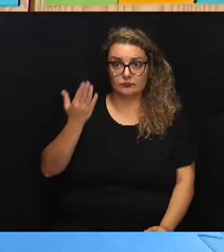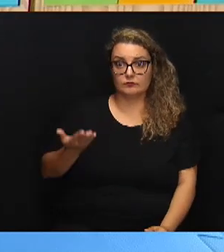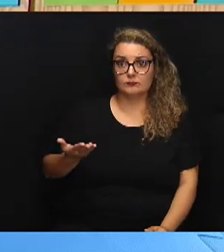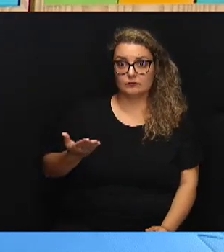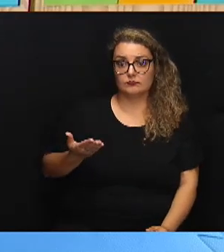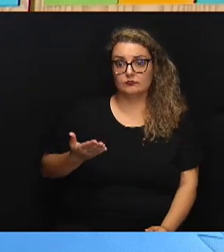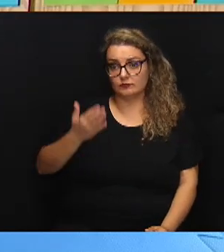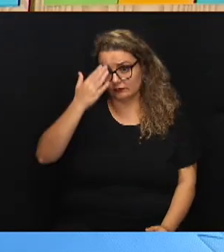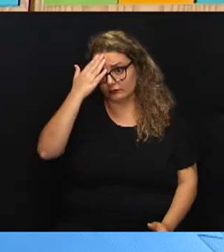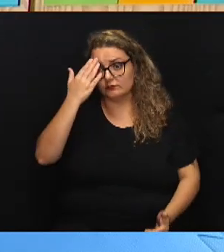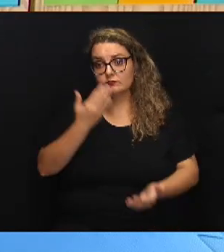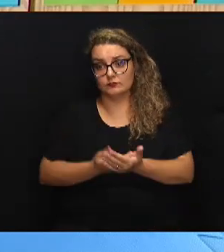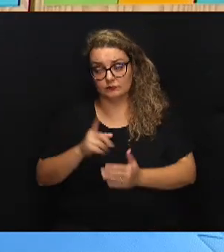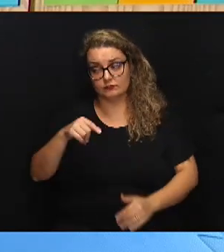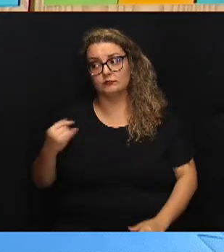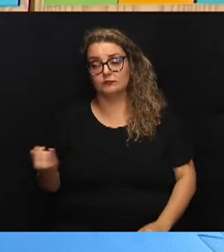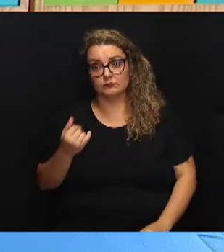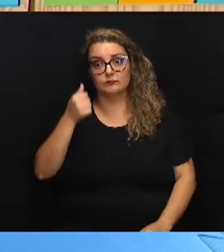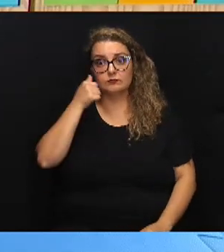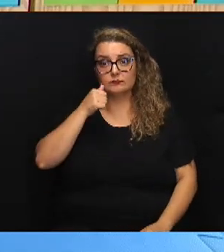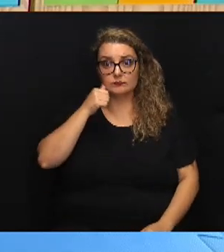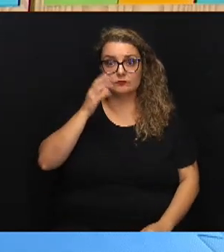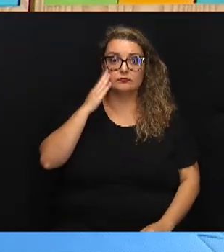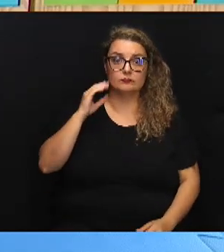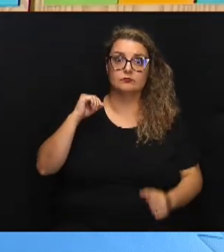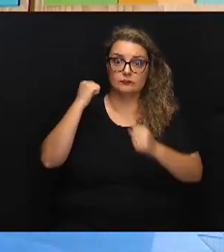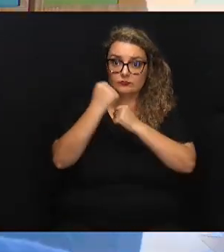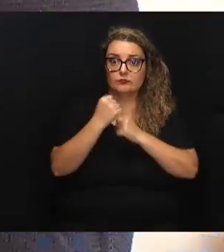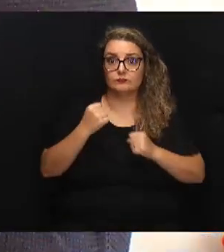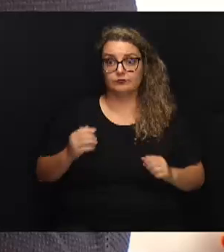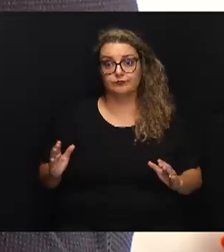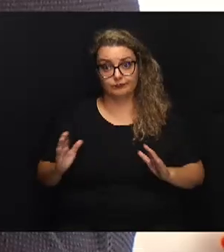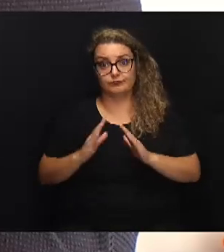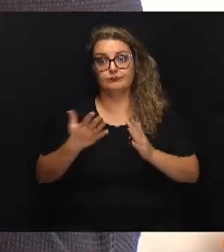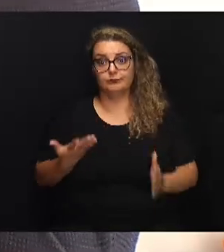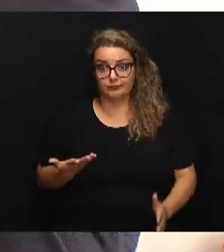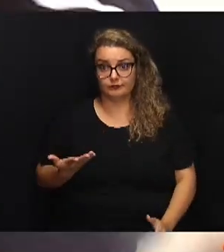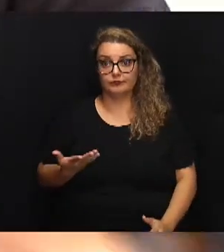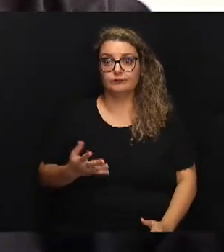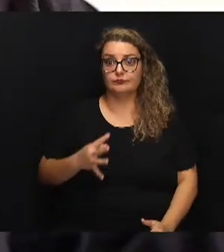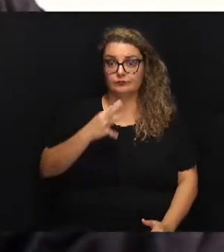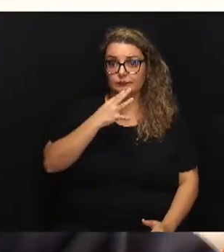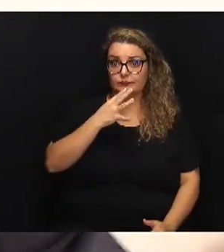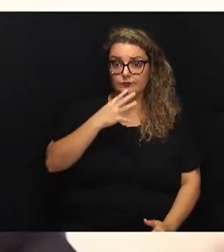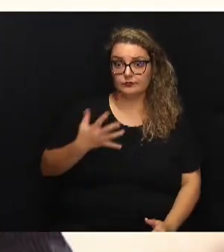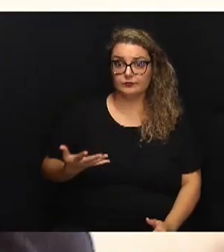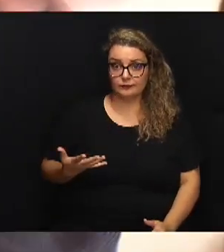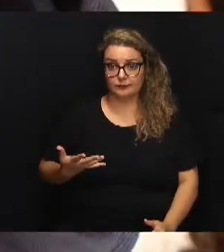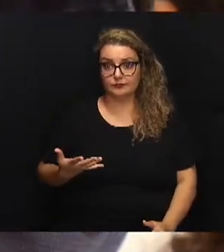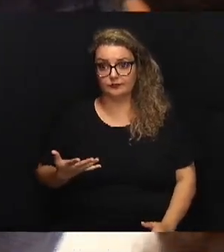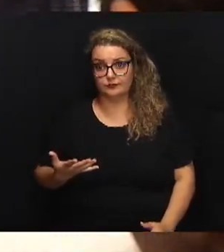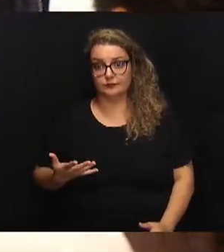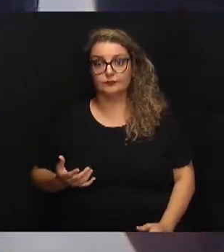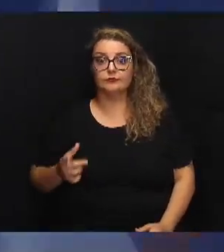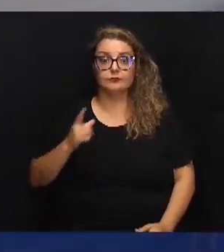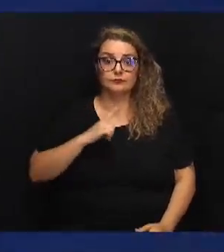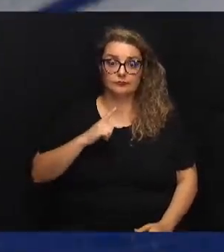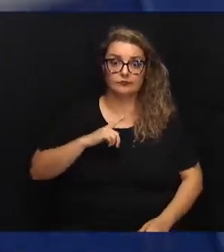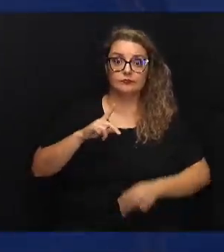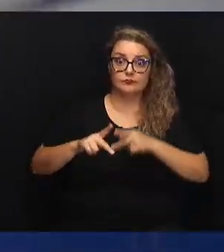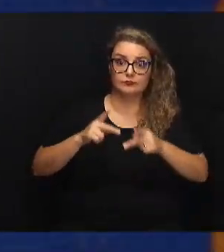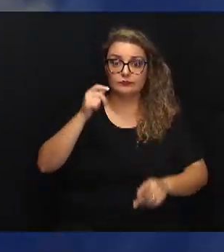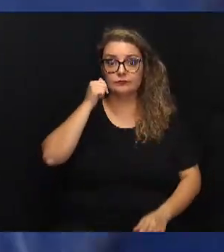é fundamental a mulher saber se defender, ainda mais diante das situações que a gente conhece. E tenho muito público